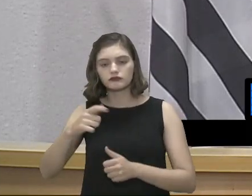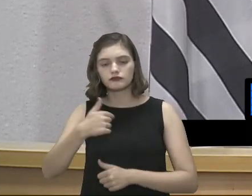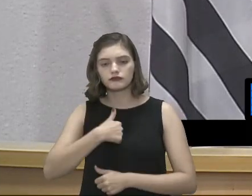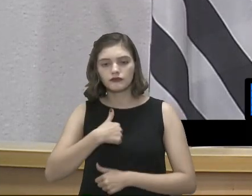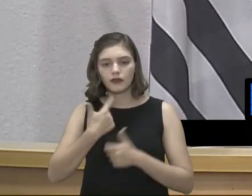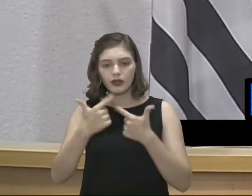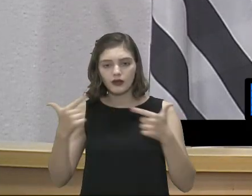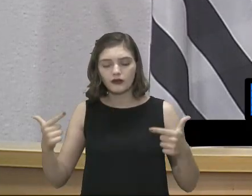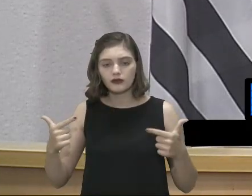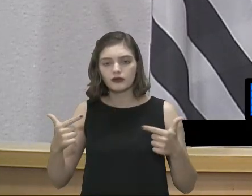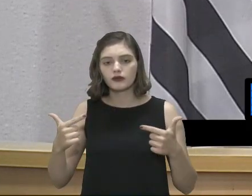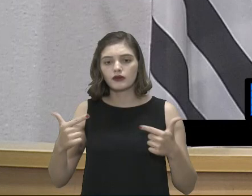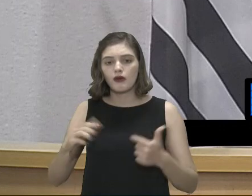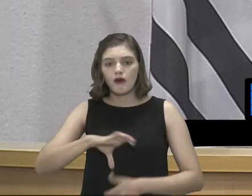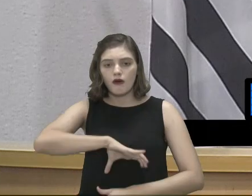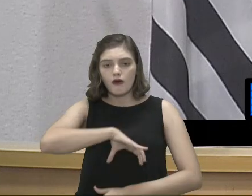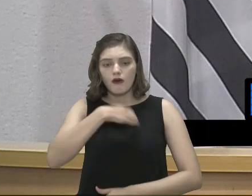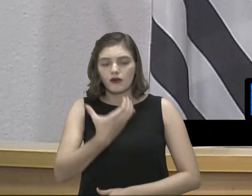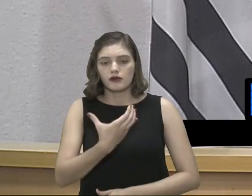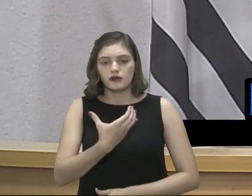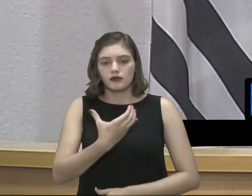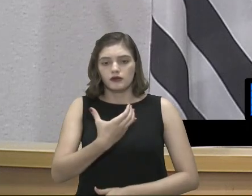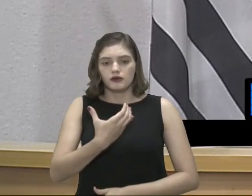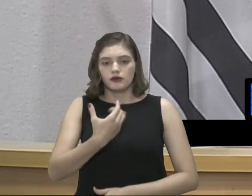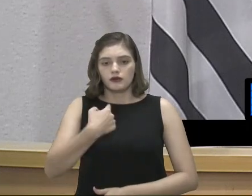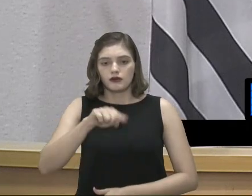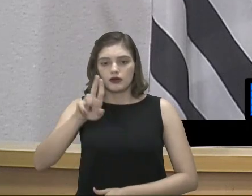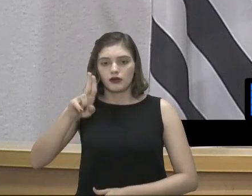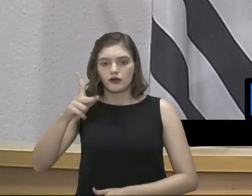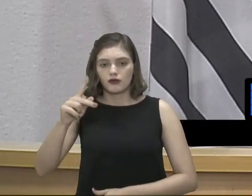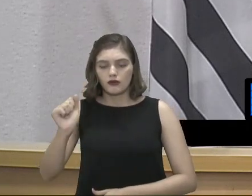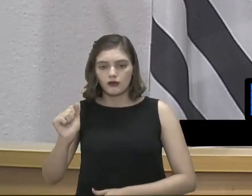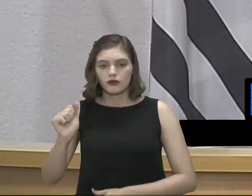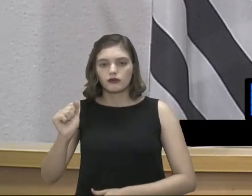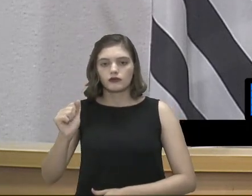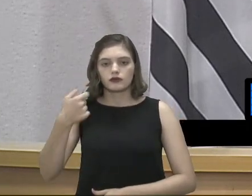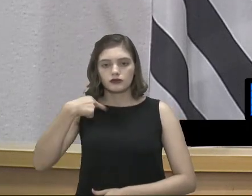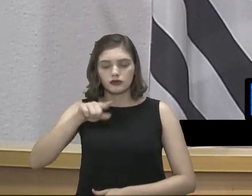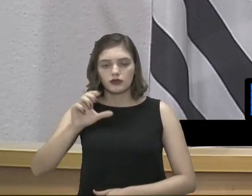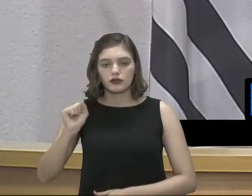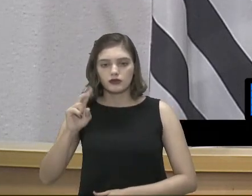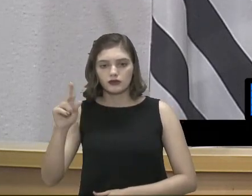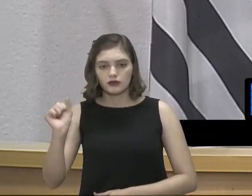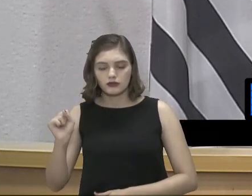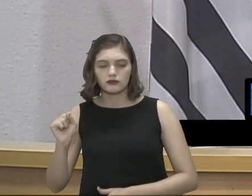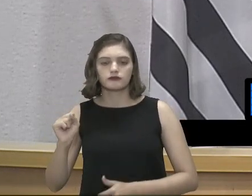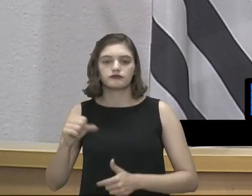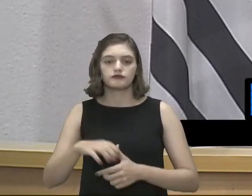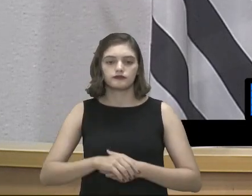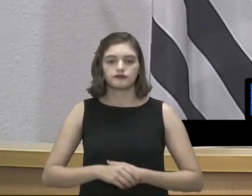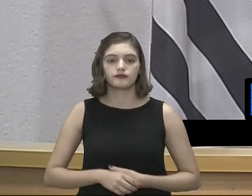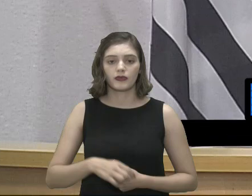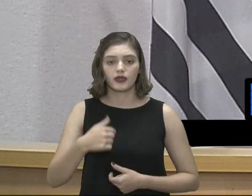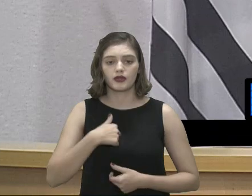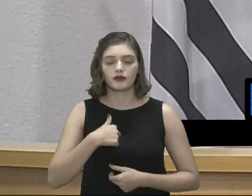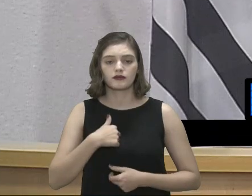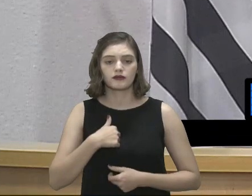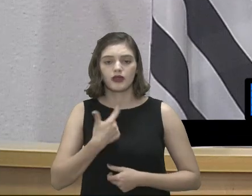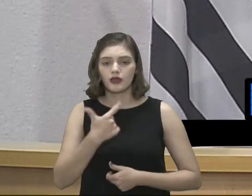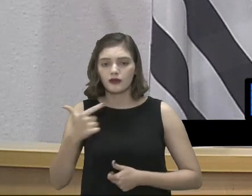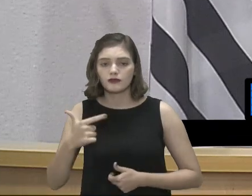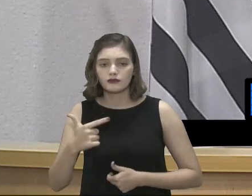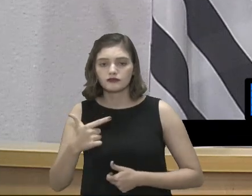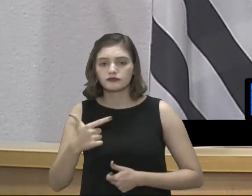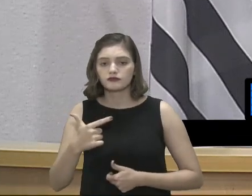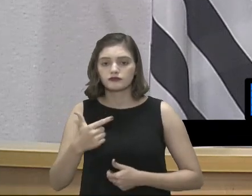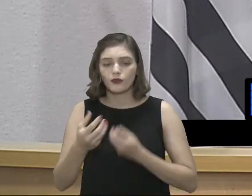não tenho mais coragem de ir à UPA, de ir ao SUS, como eu já fui antes, e ao mesmo tempo não tenho como